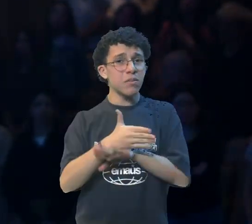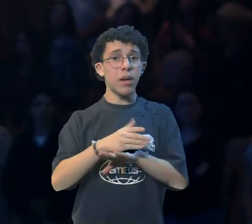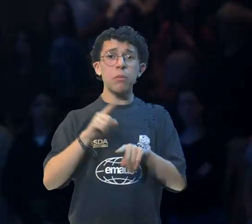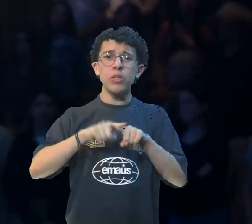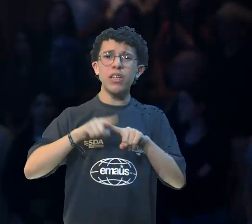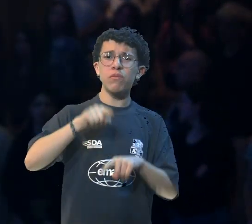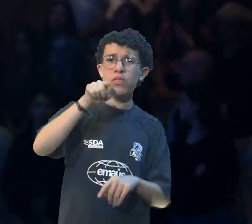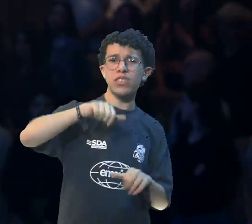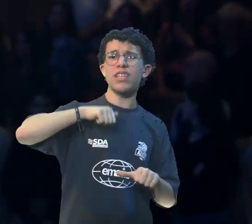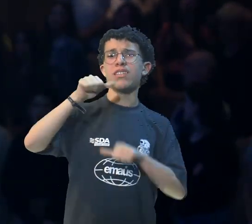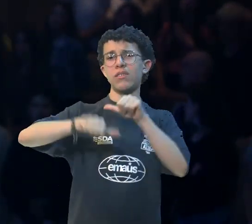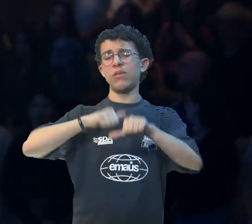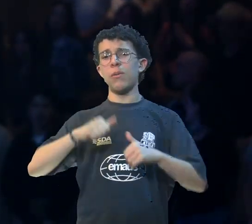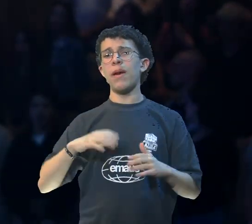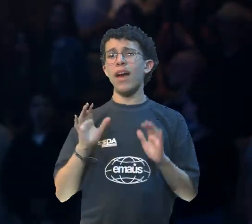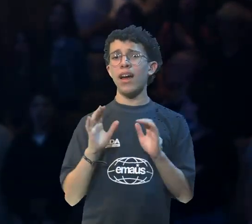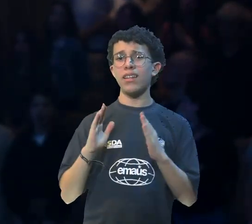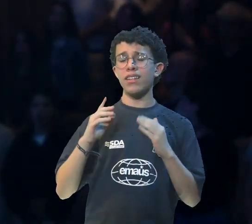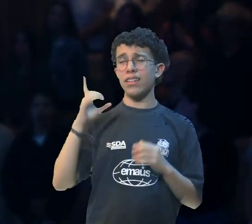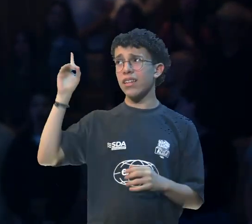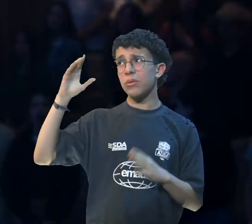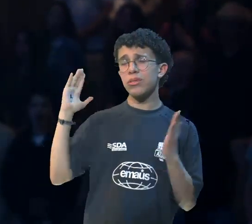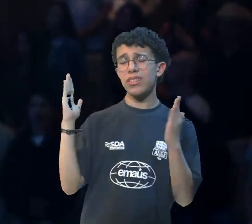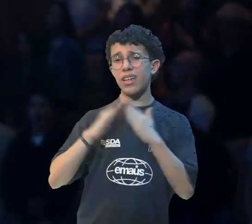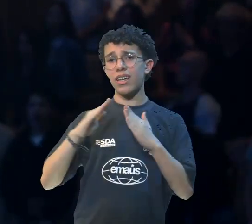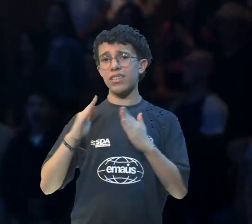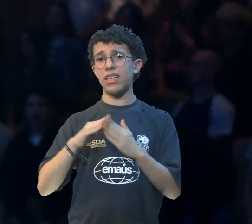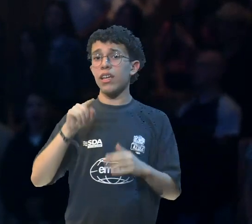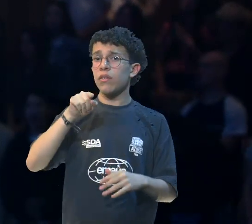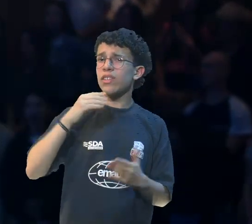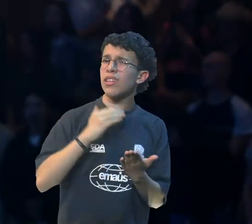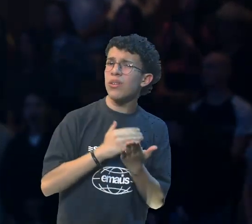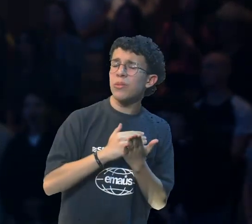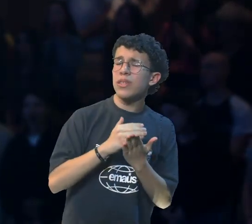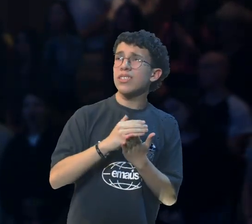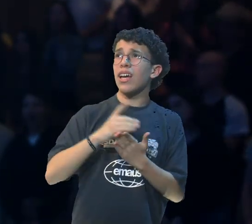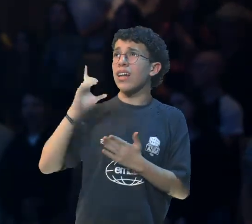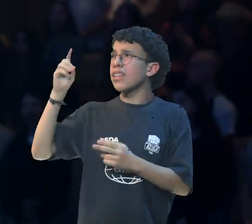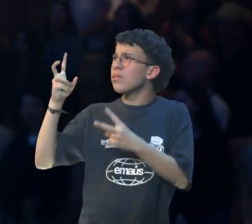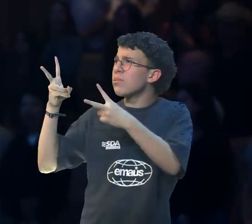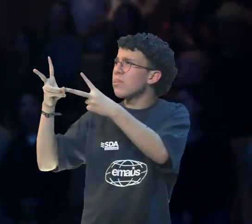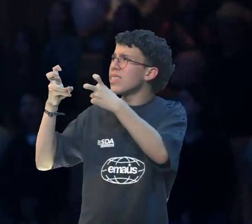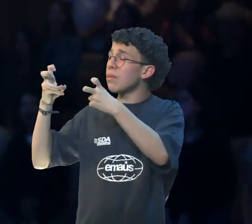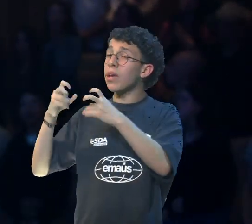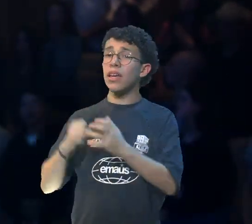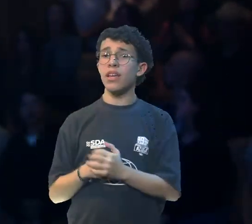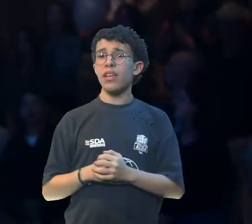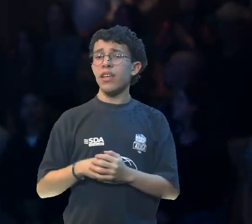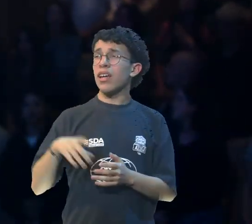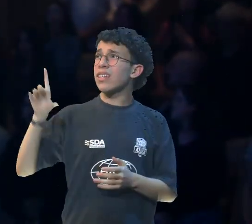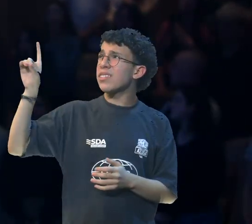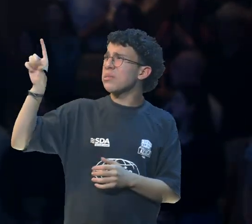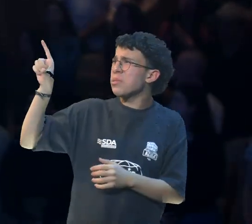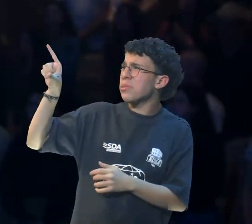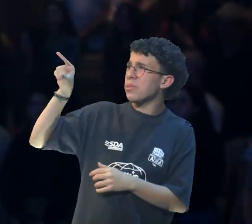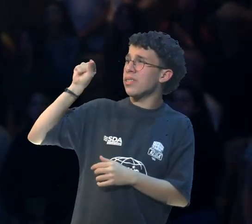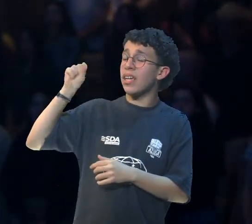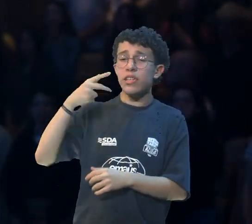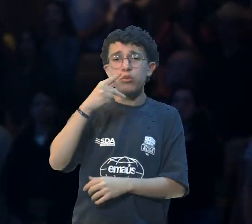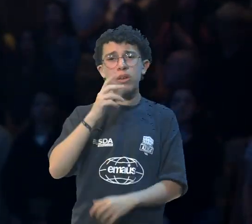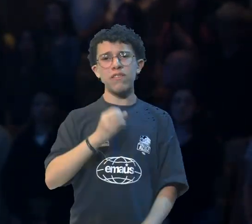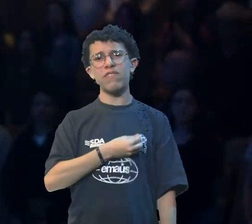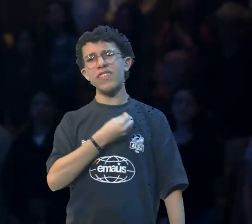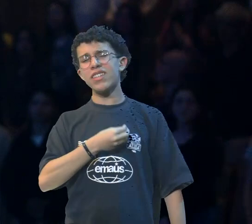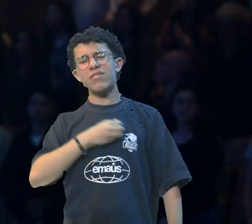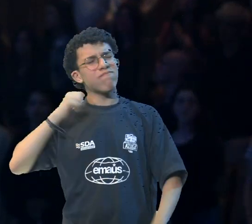Deus. E você vai começar a ouvir a boa parte que Maria ouviu. E sua vida vai ser